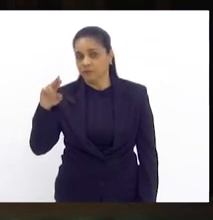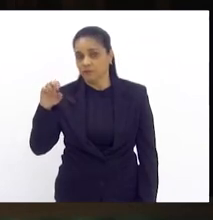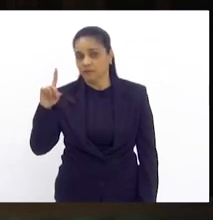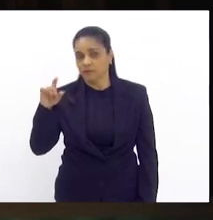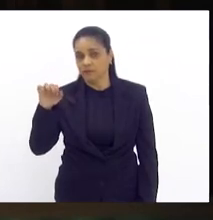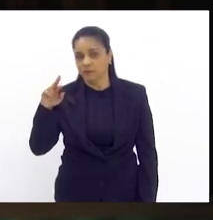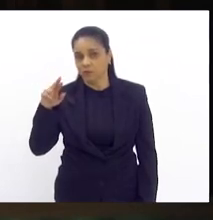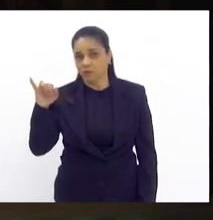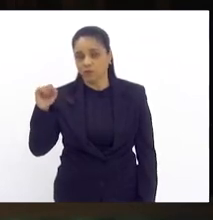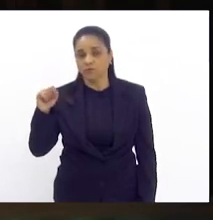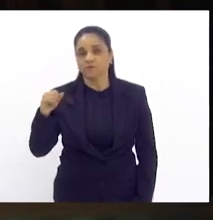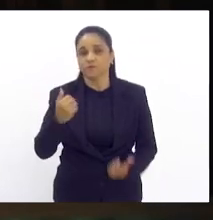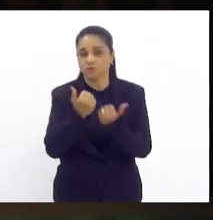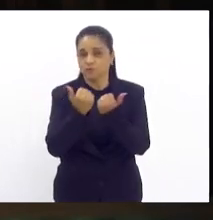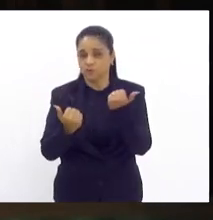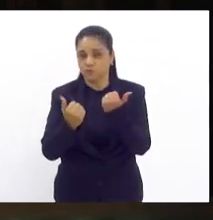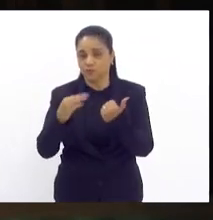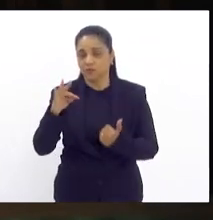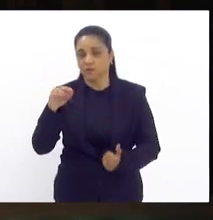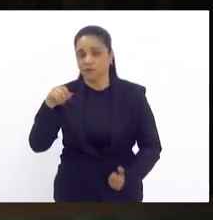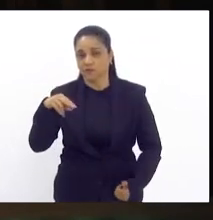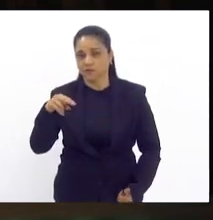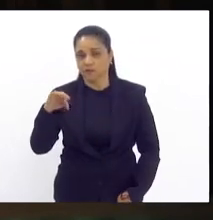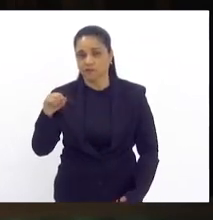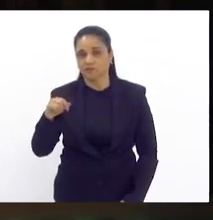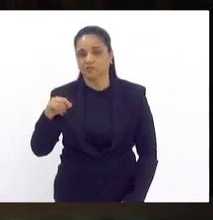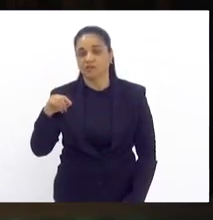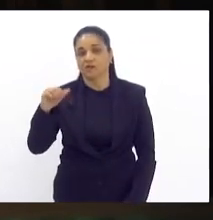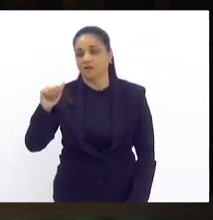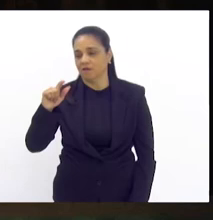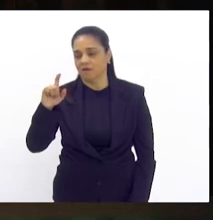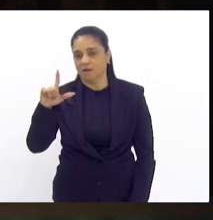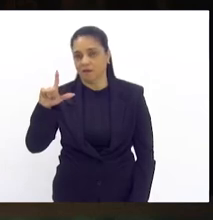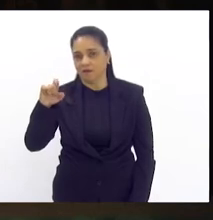Subtenente Alexander Gomes de Miranda.